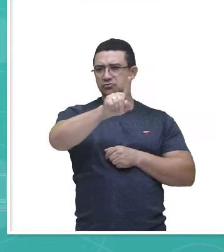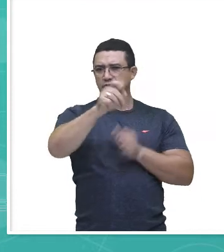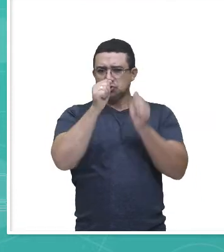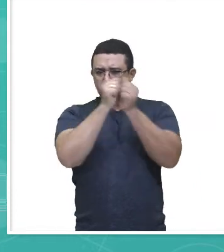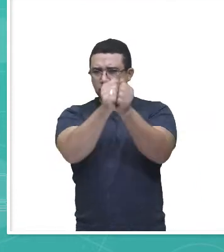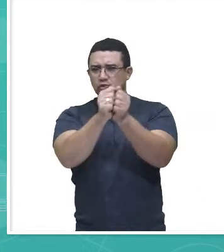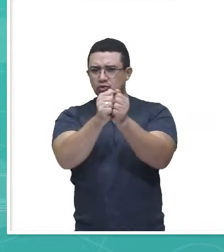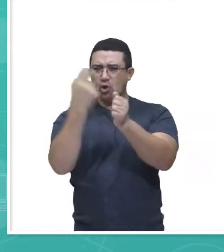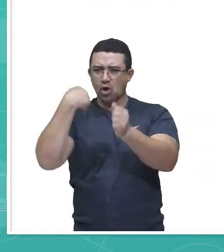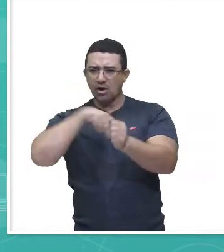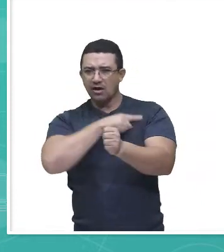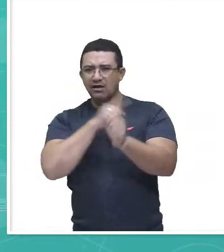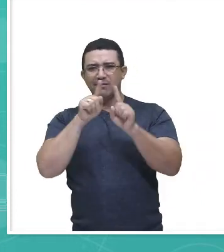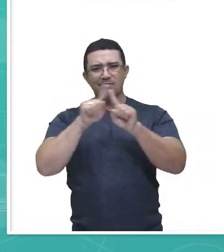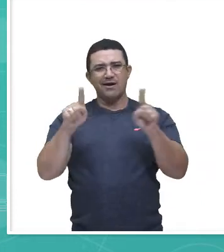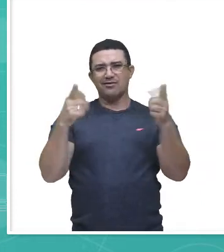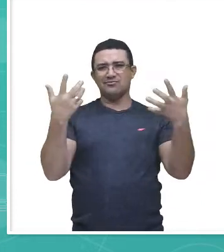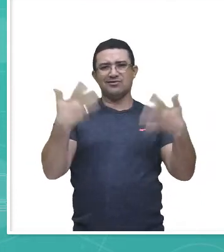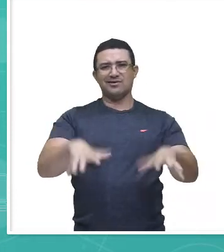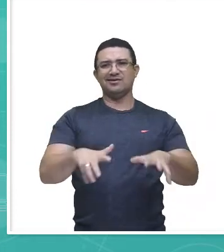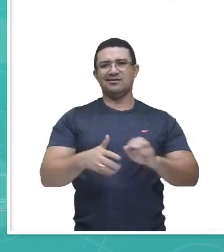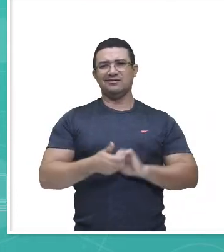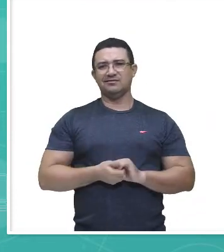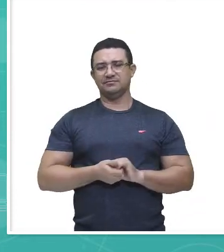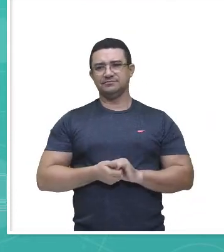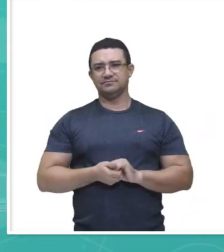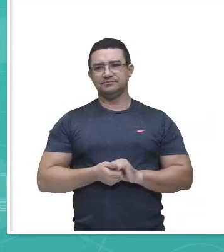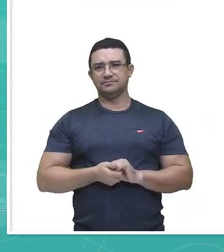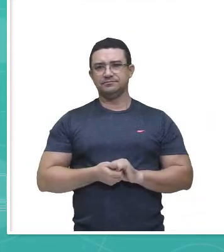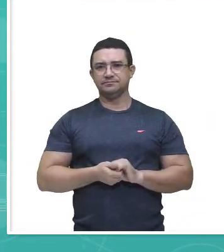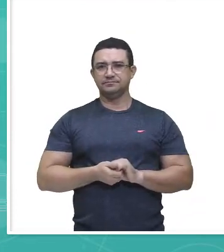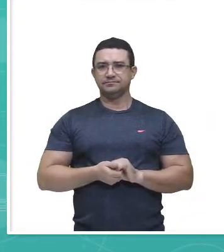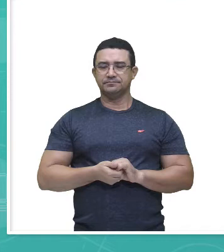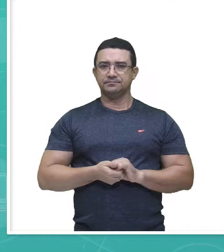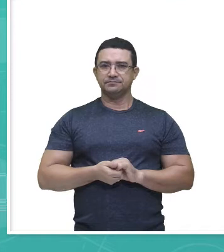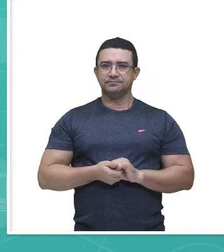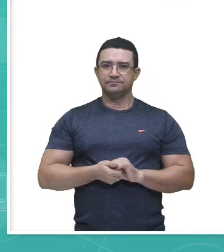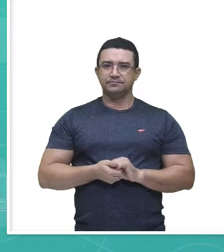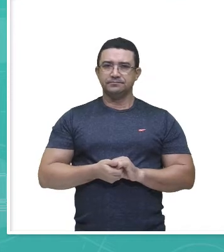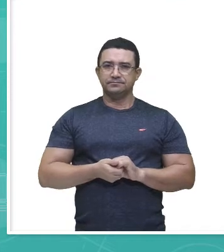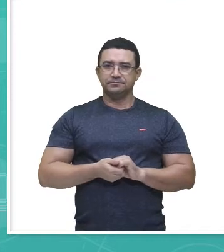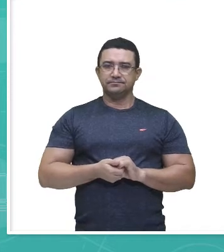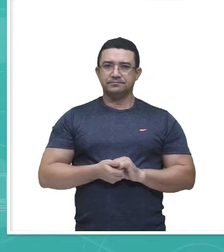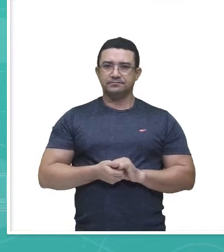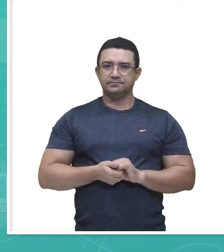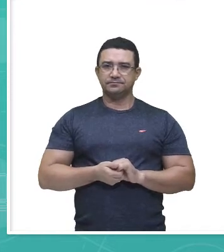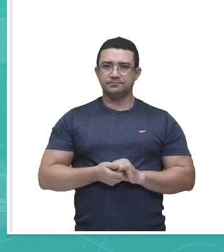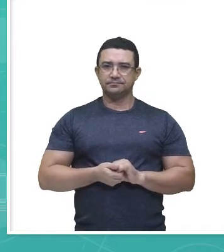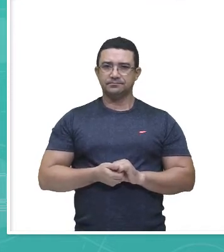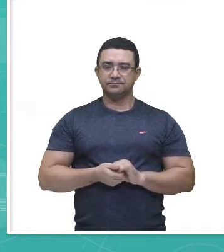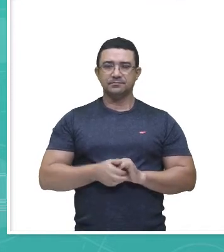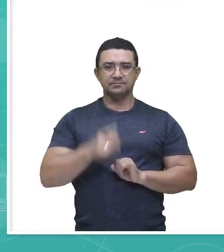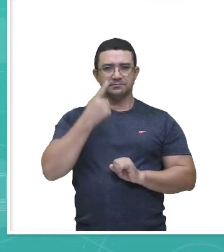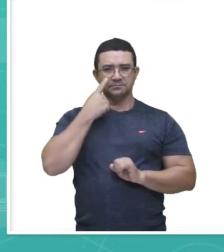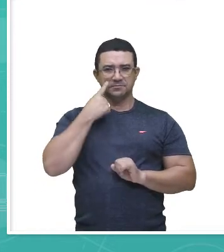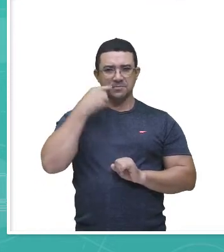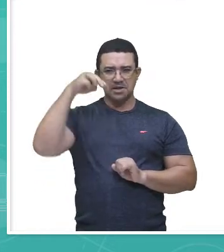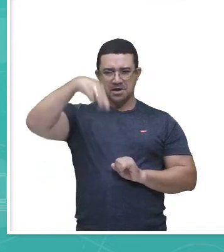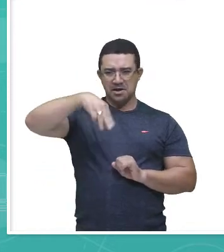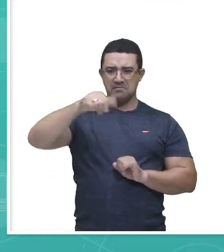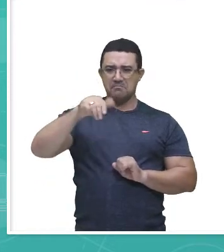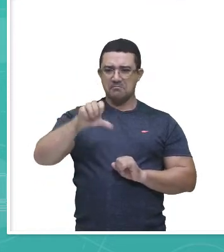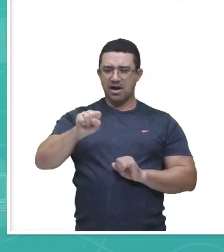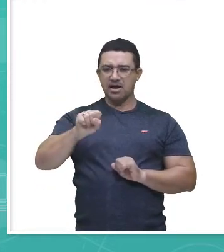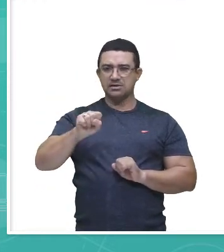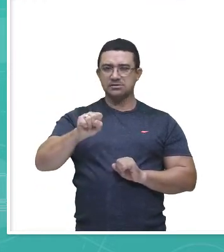mas não. Foi o contrário. Então, Veja que esse mas, ele traz